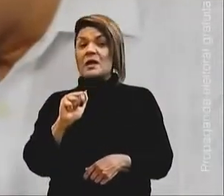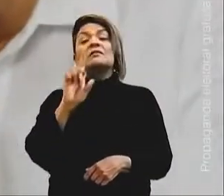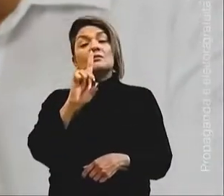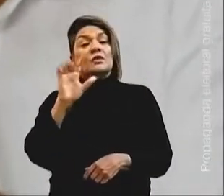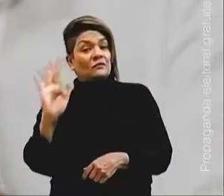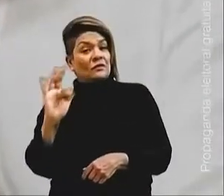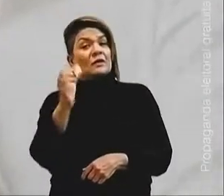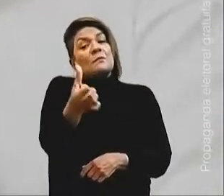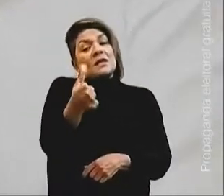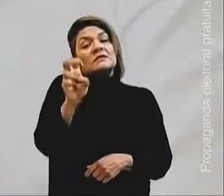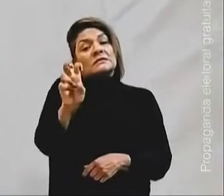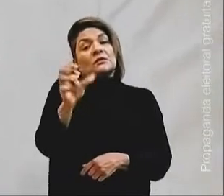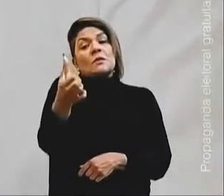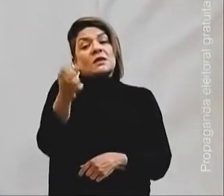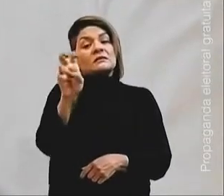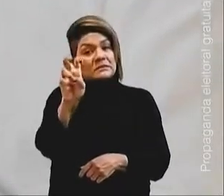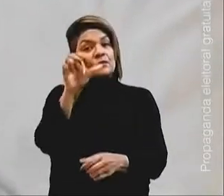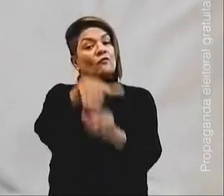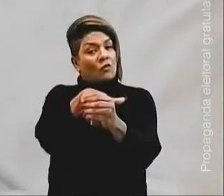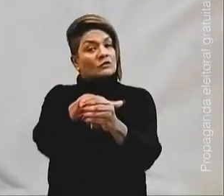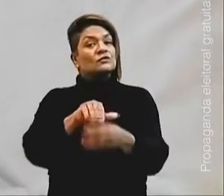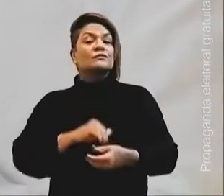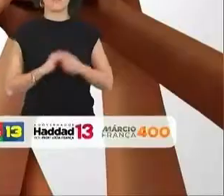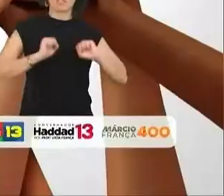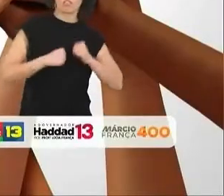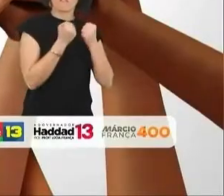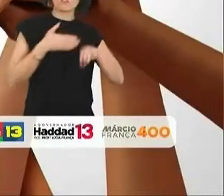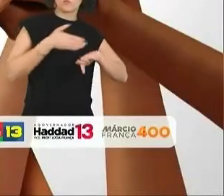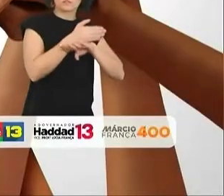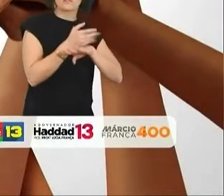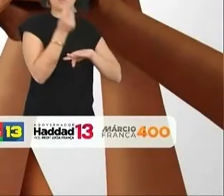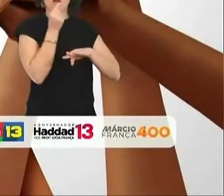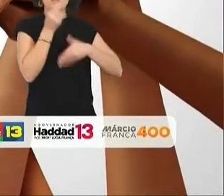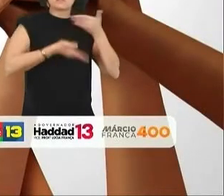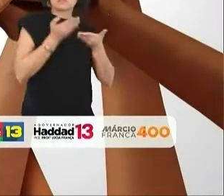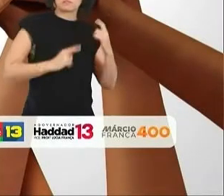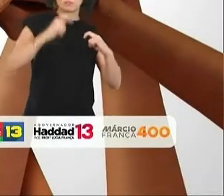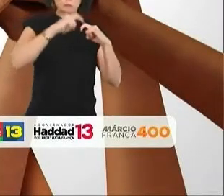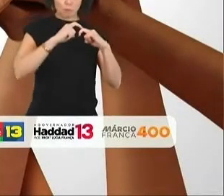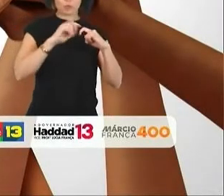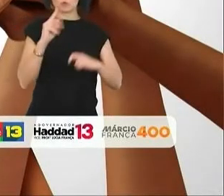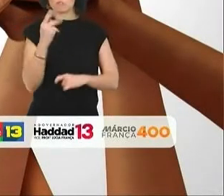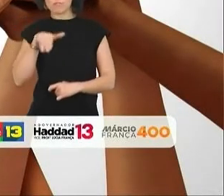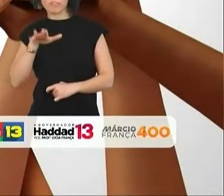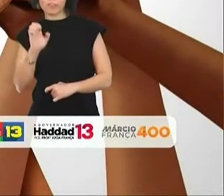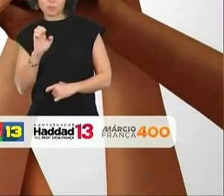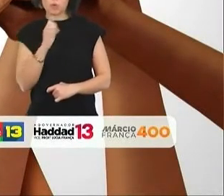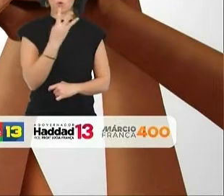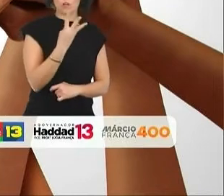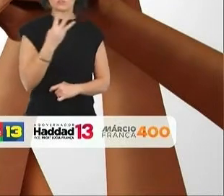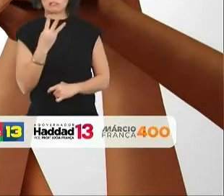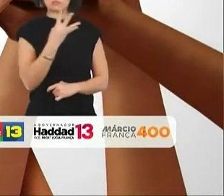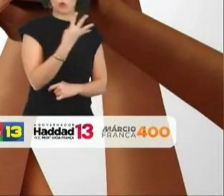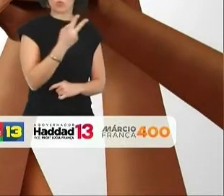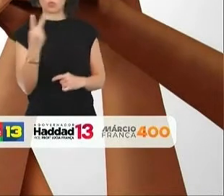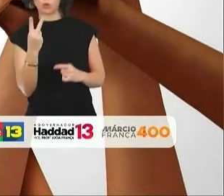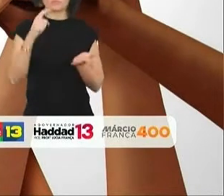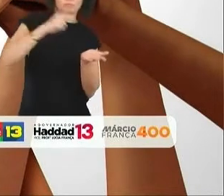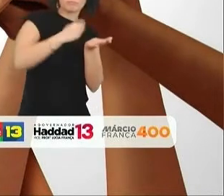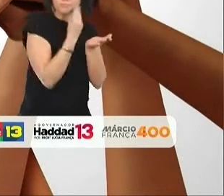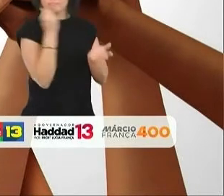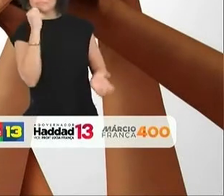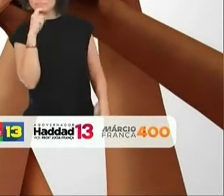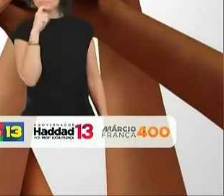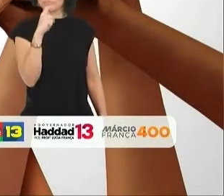Silva, deputado federal, 6565. Acesso à cannabis medicinal. Sou Raul Tami. Vote Tami 4342